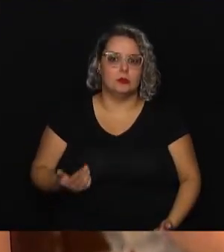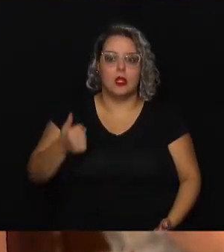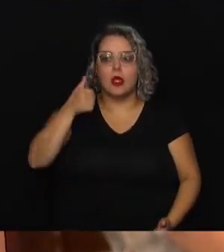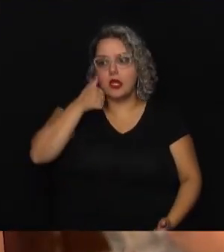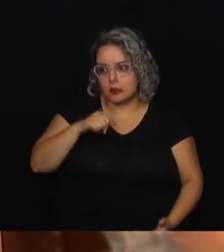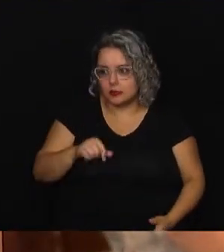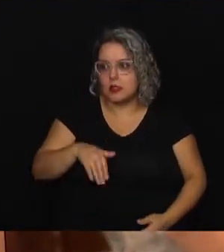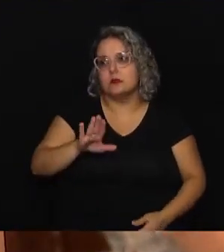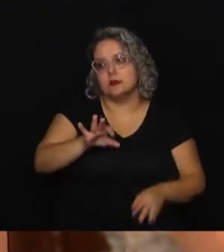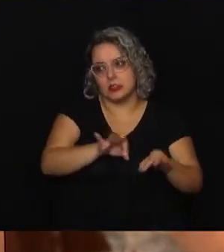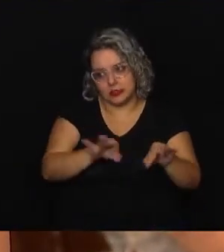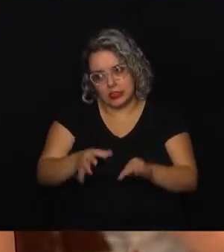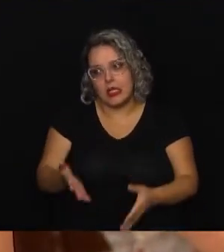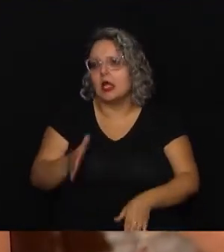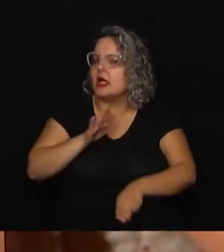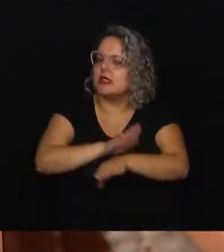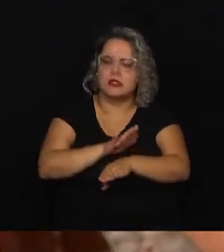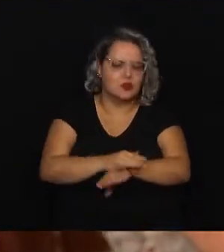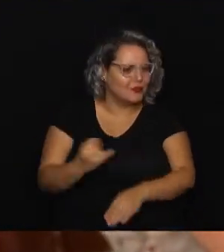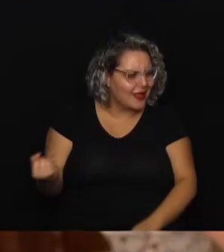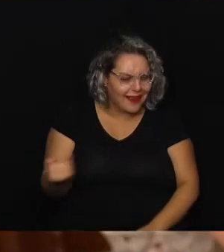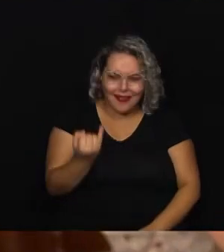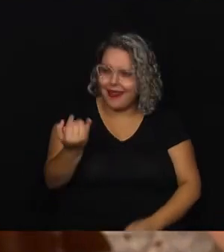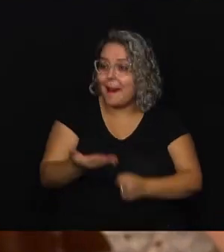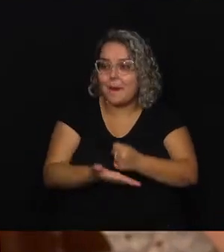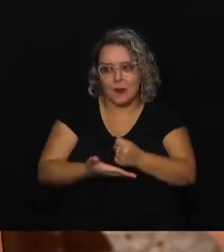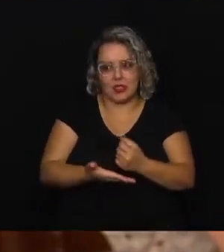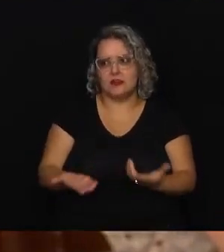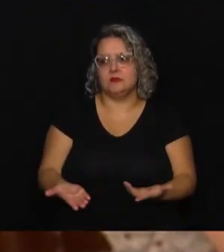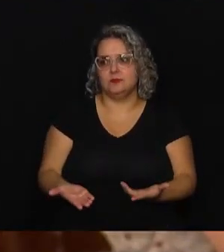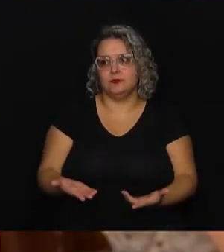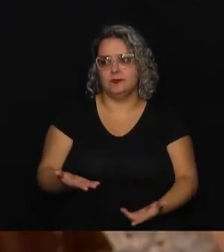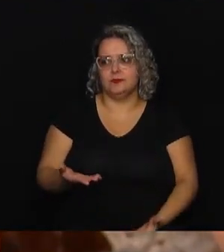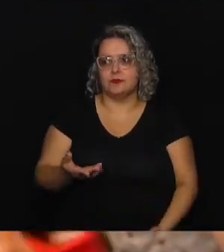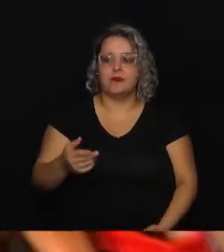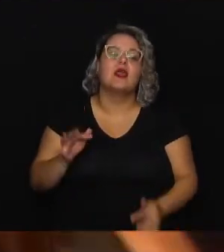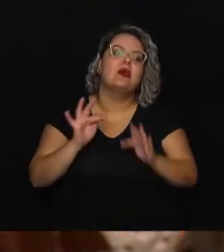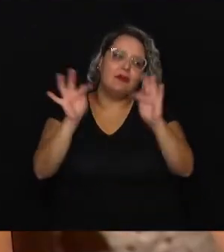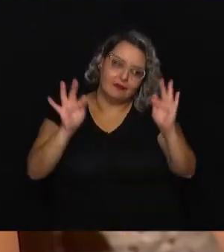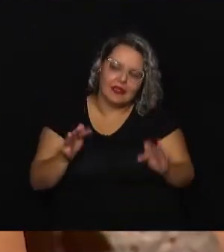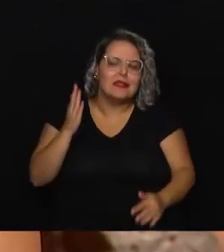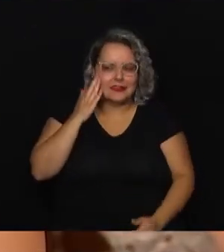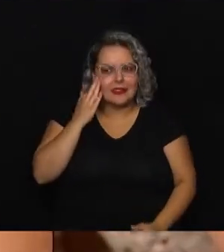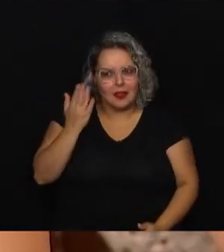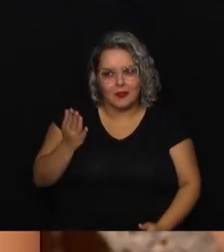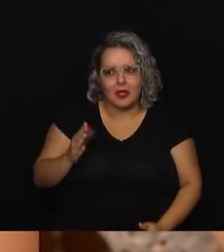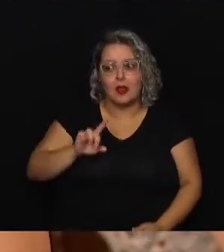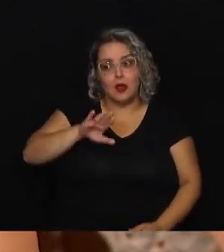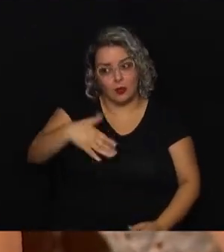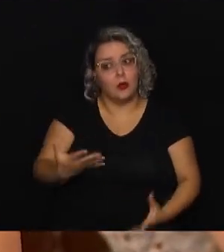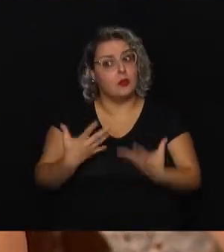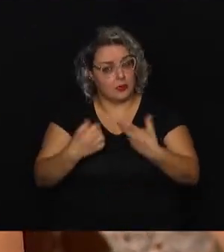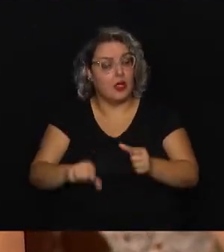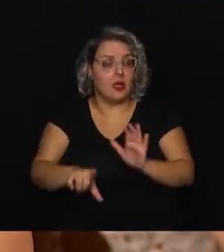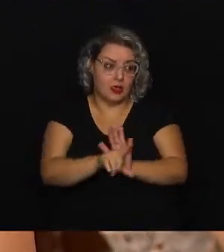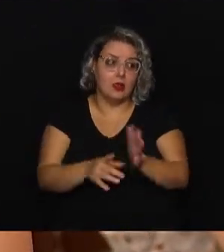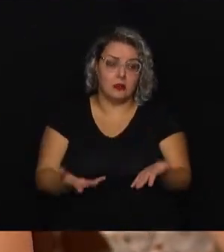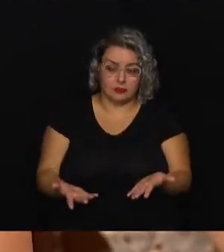preparadas, mas essa ajuda é fundamental. Eu fiquei muito feliz, sabe, quando foi sancionada a lei,